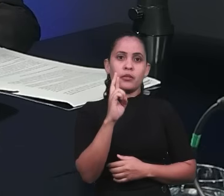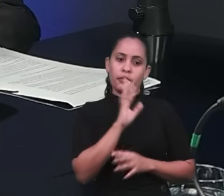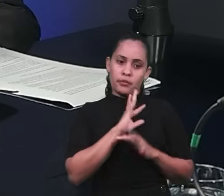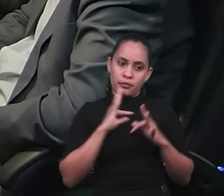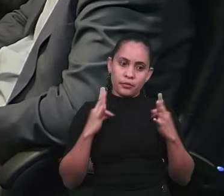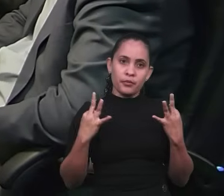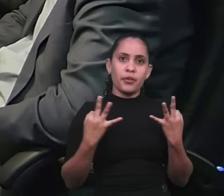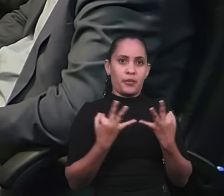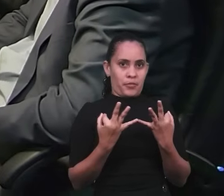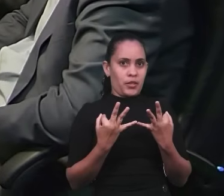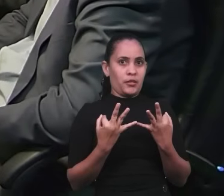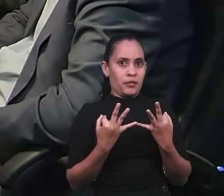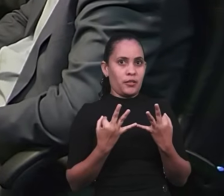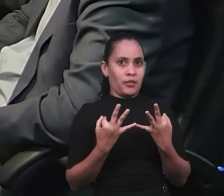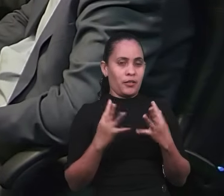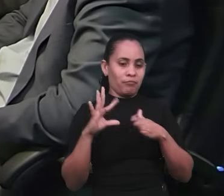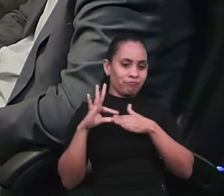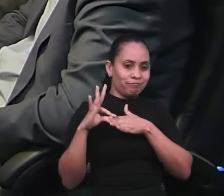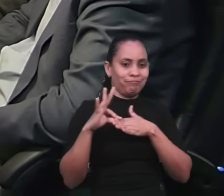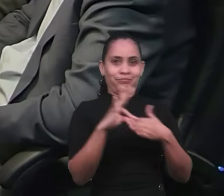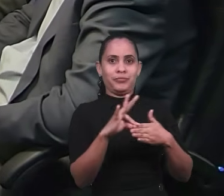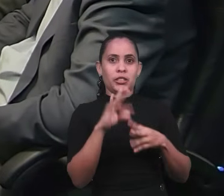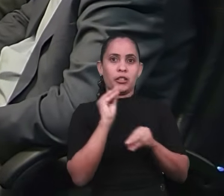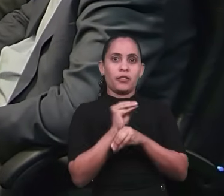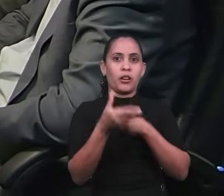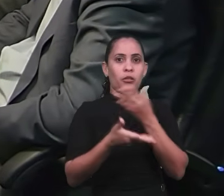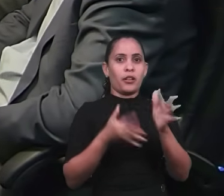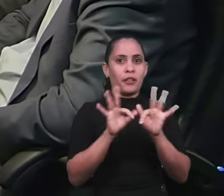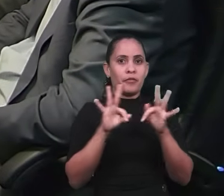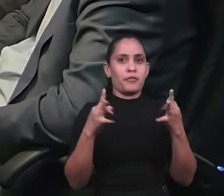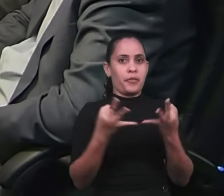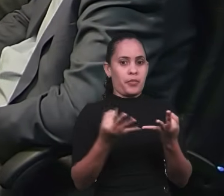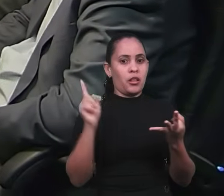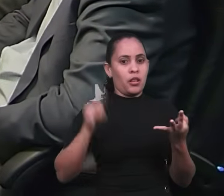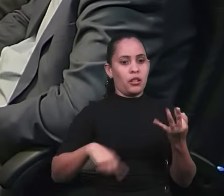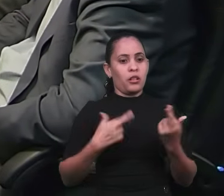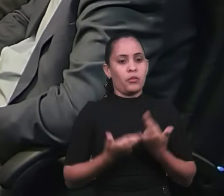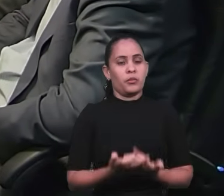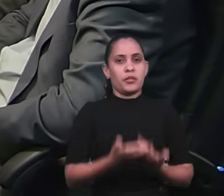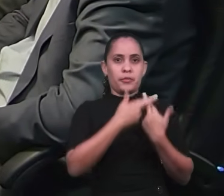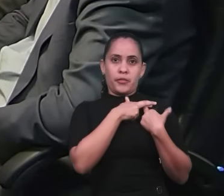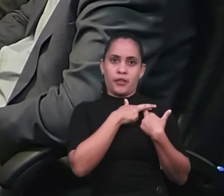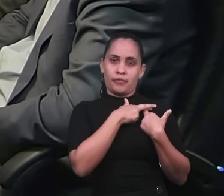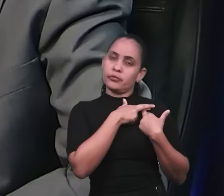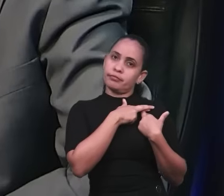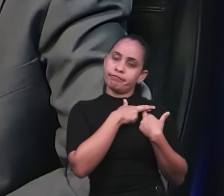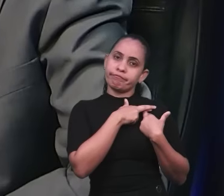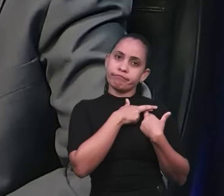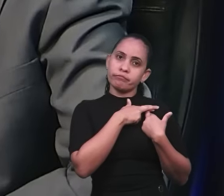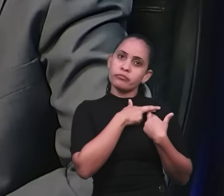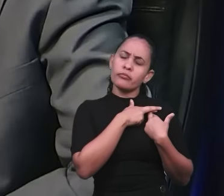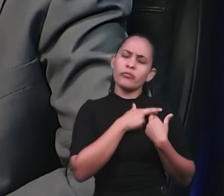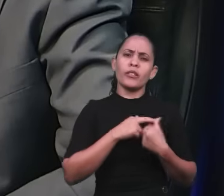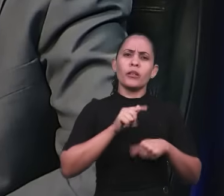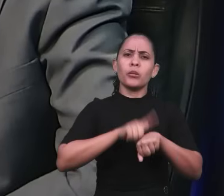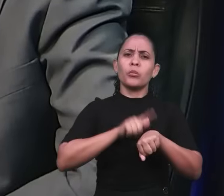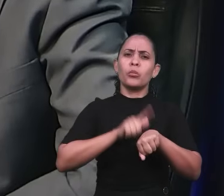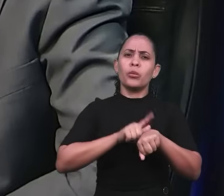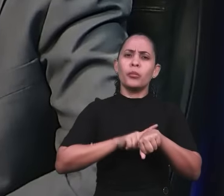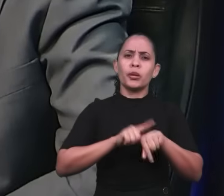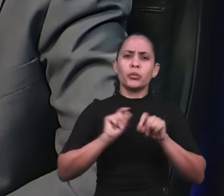Patriarca. seria o patriarca da família, O né? responsável. O responsável pela família. Então, naquele